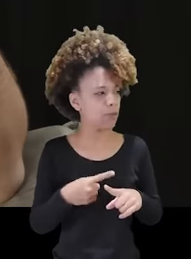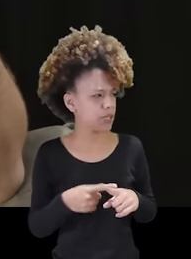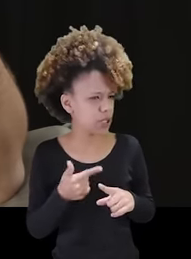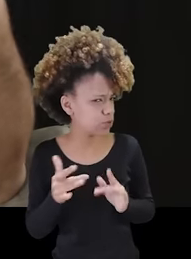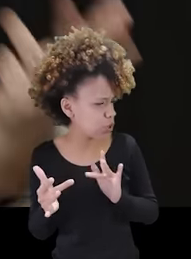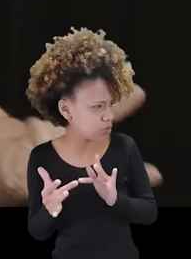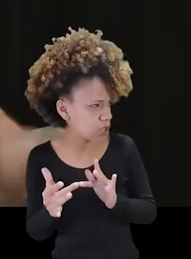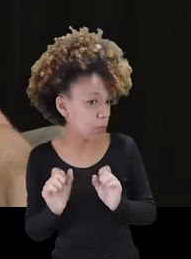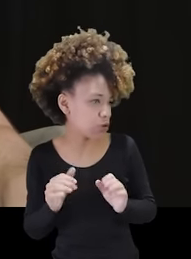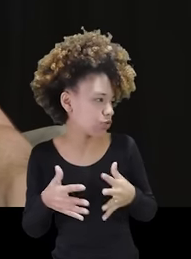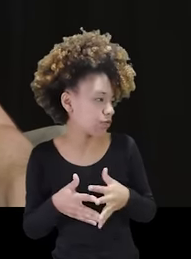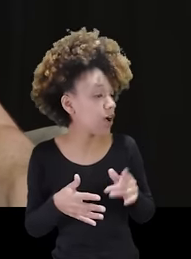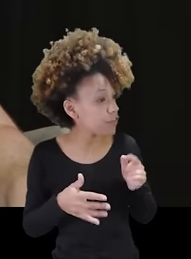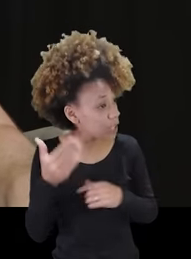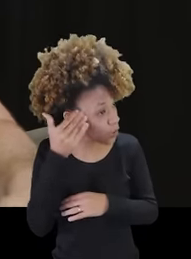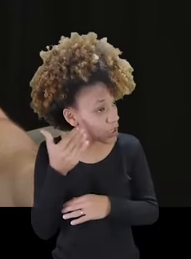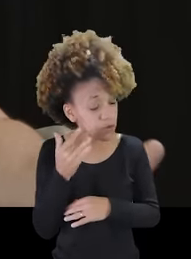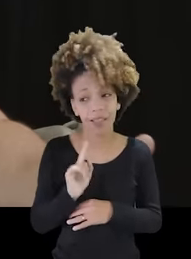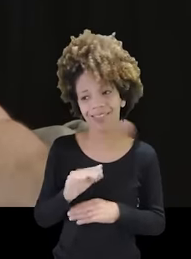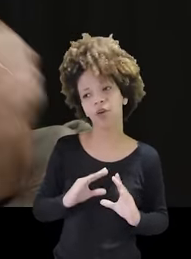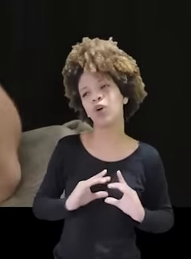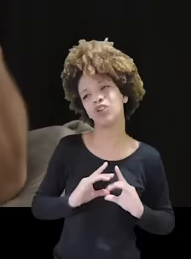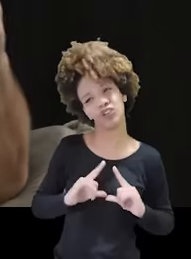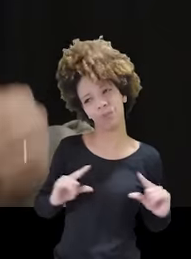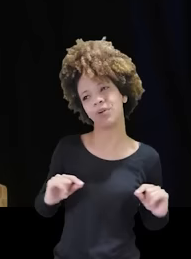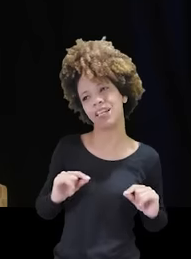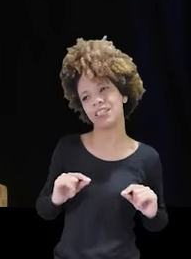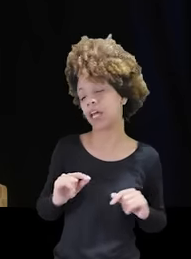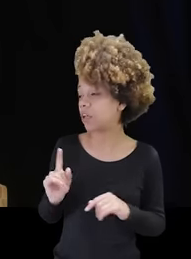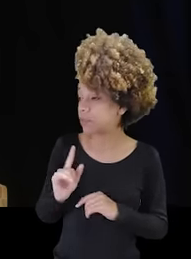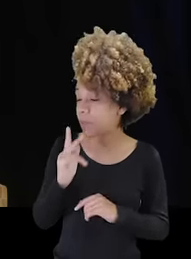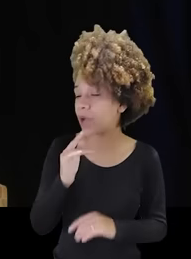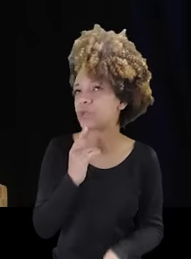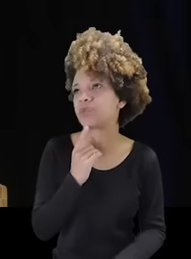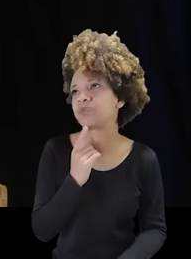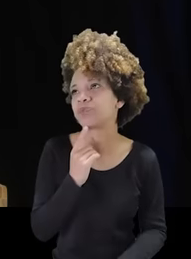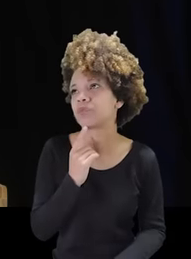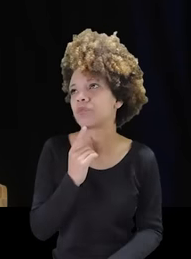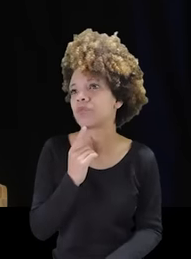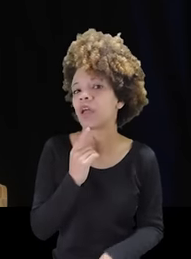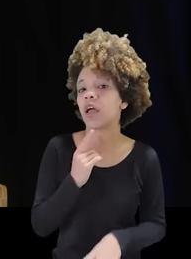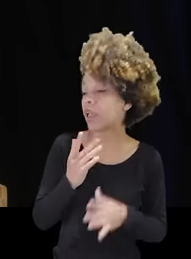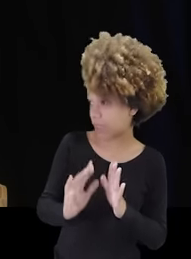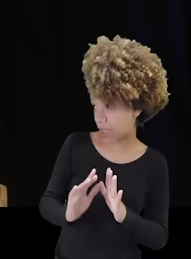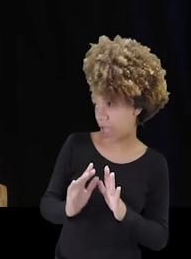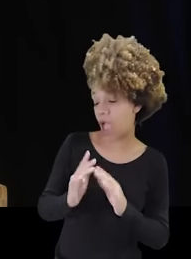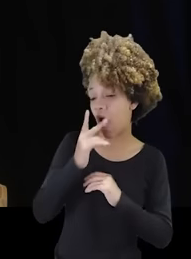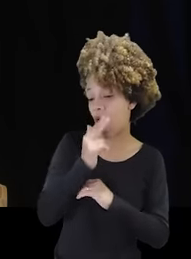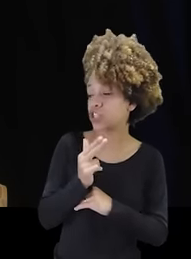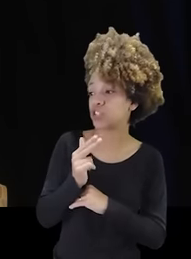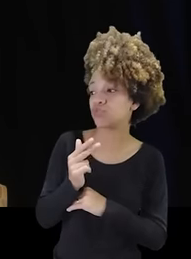contato pode acabar confundindo Ah você é coreana não sou japonesa como é que fica isso eu acho que eles acham normal